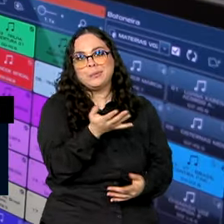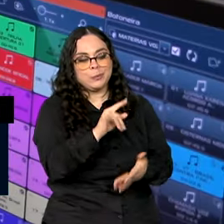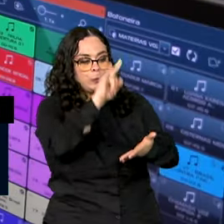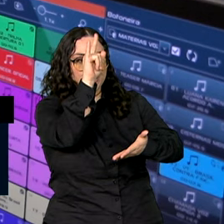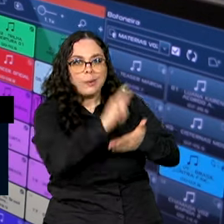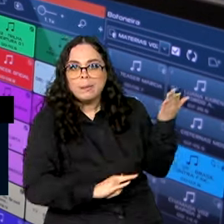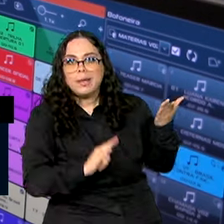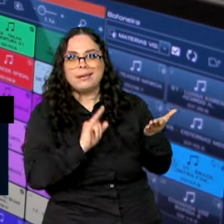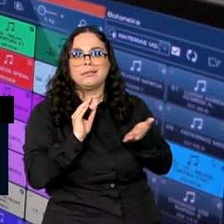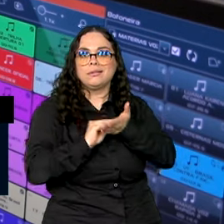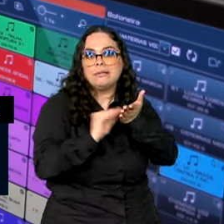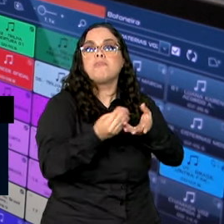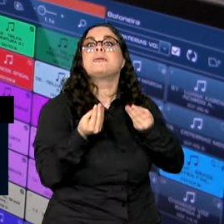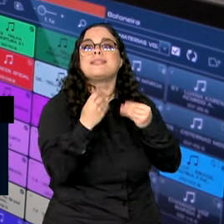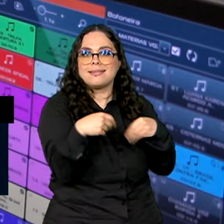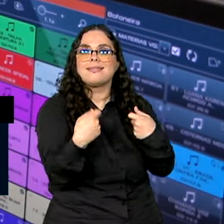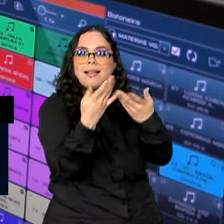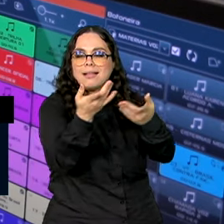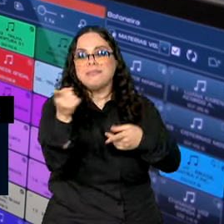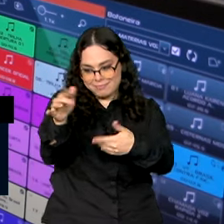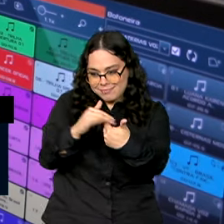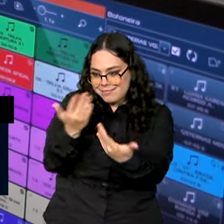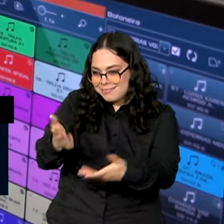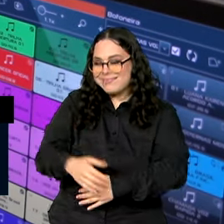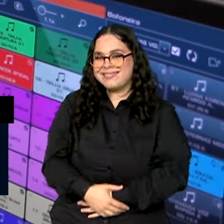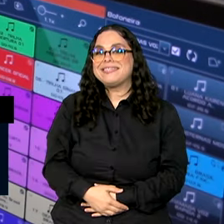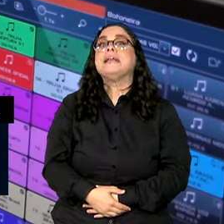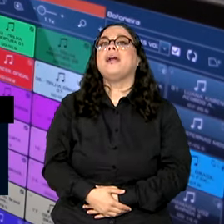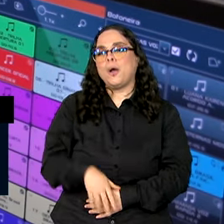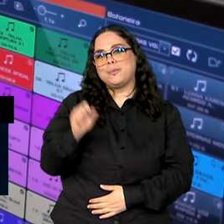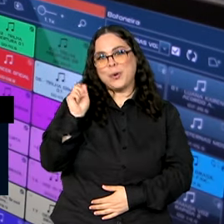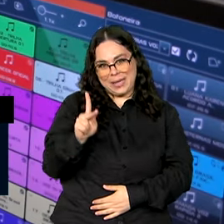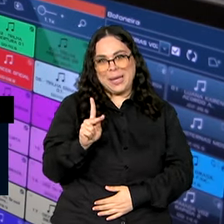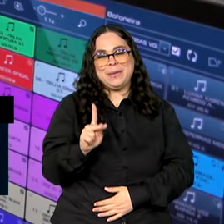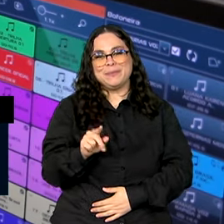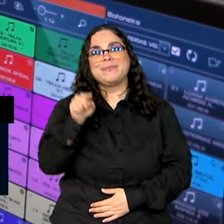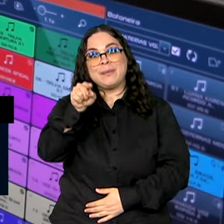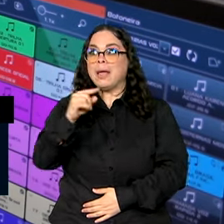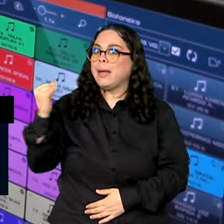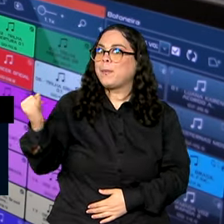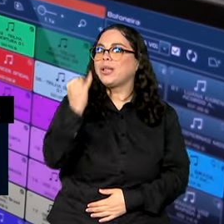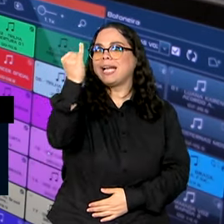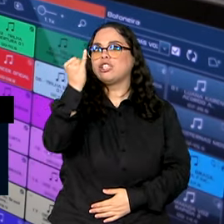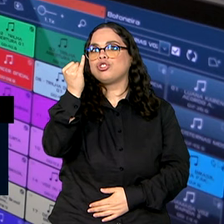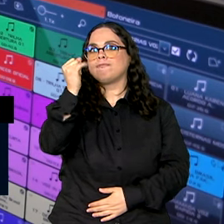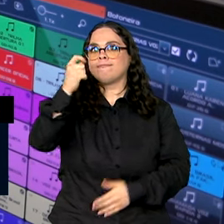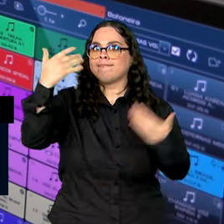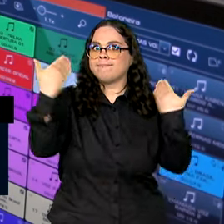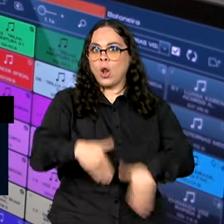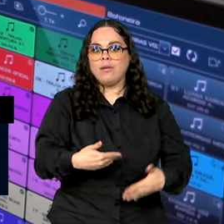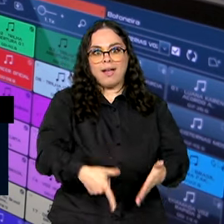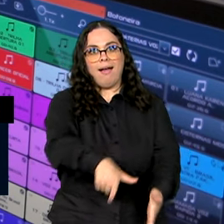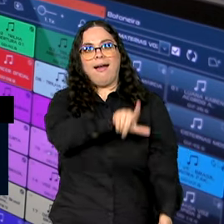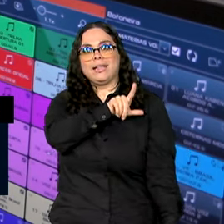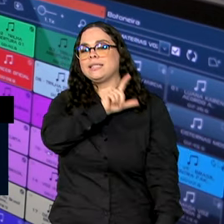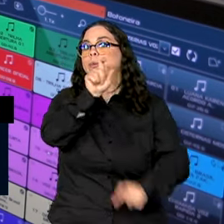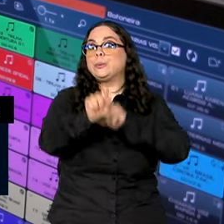documentos o que que ele tem que levar o que é essencial é que antes da